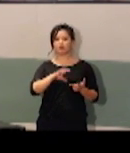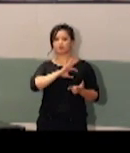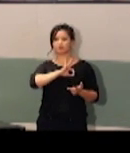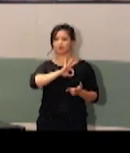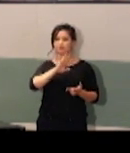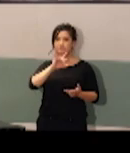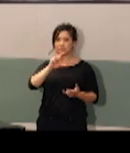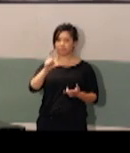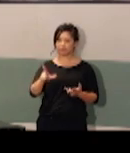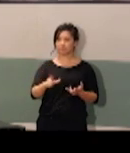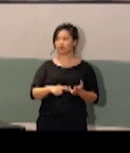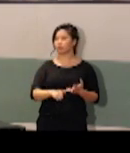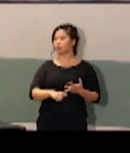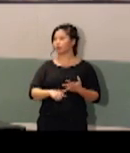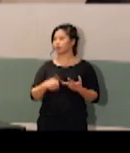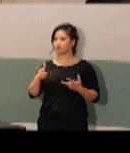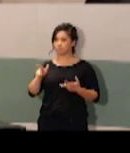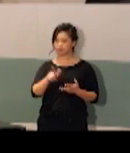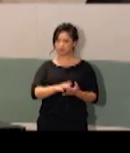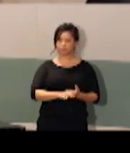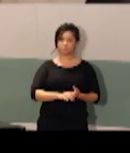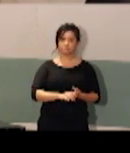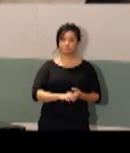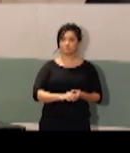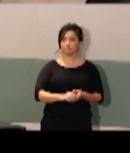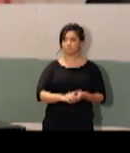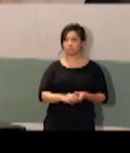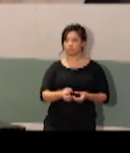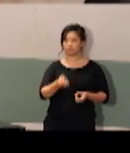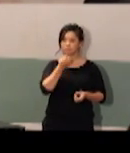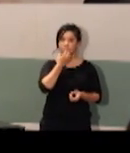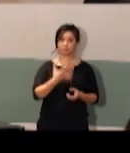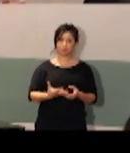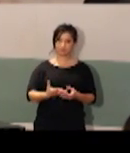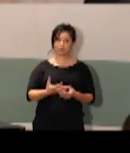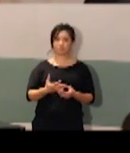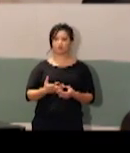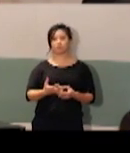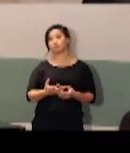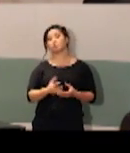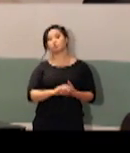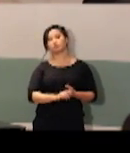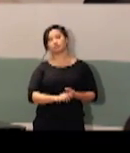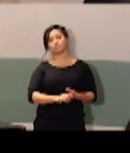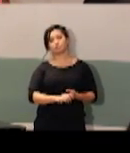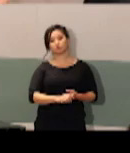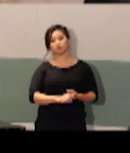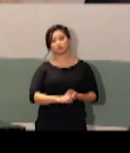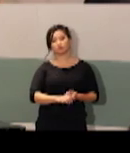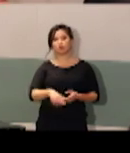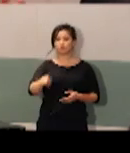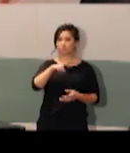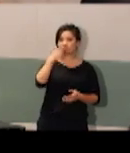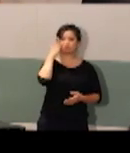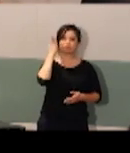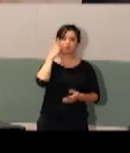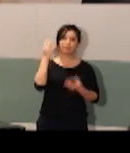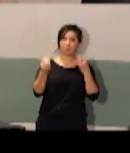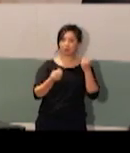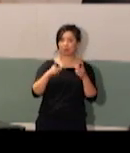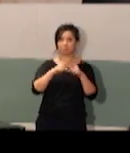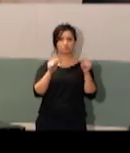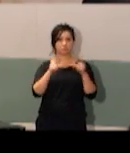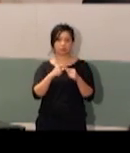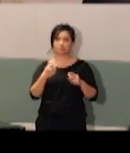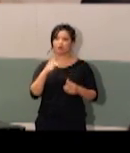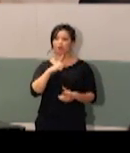órgãos? Olha, basta andar no comércio do Distrito Federal para ver a situação da insegurança. Várias lojas fechadas